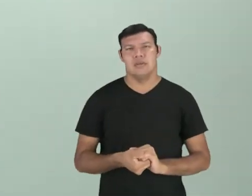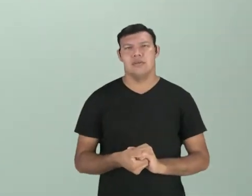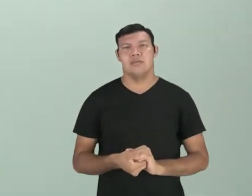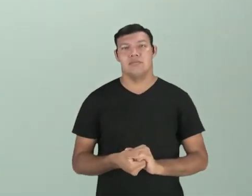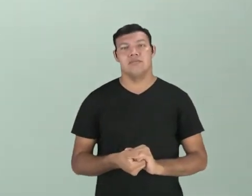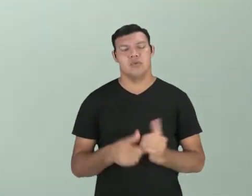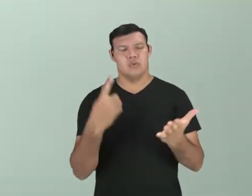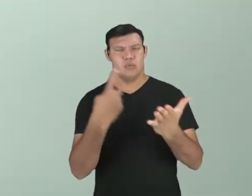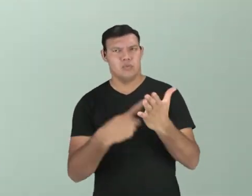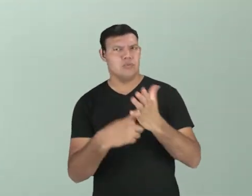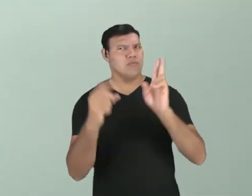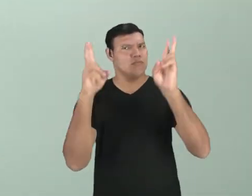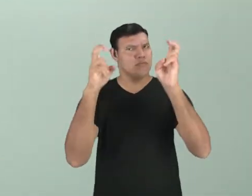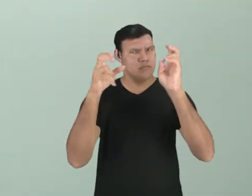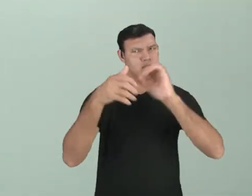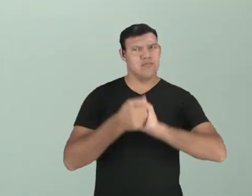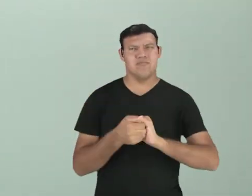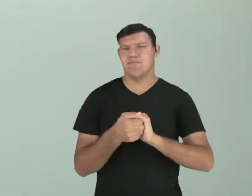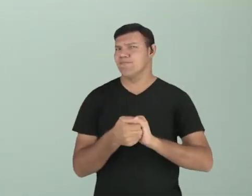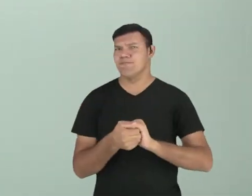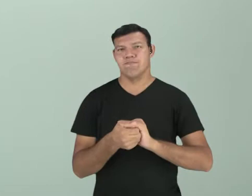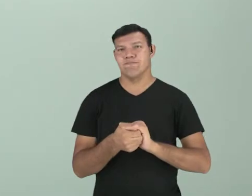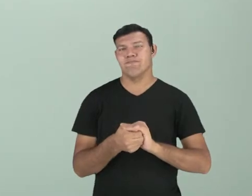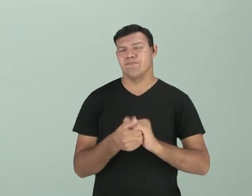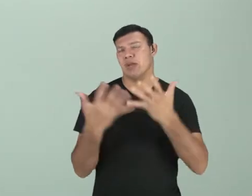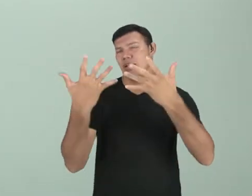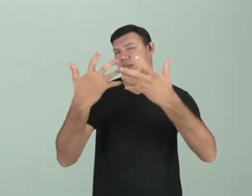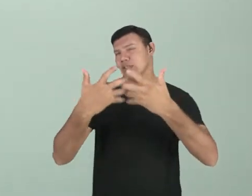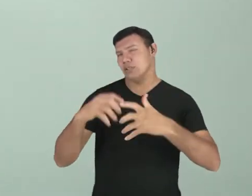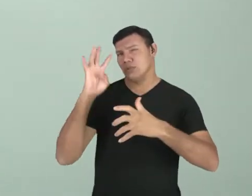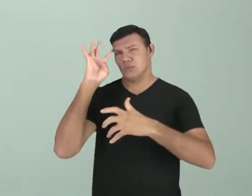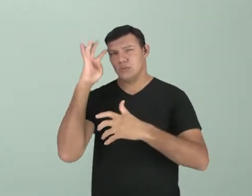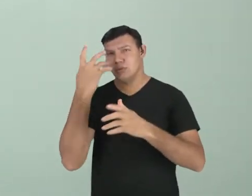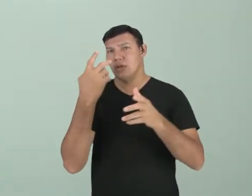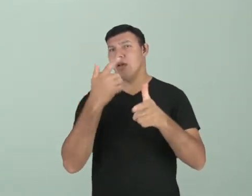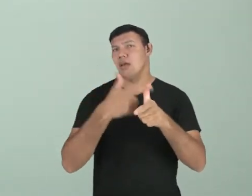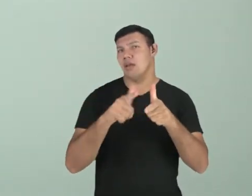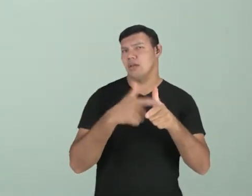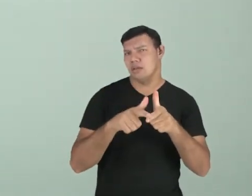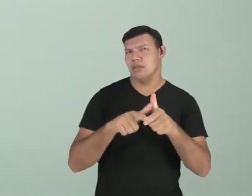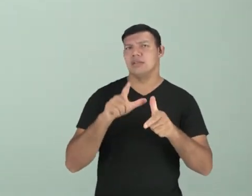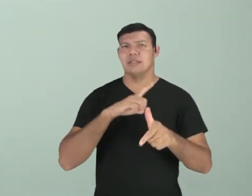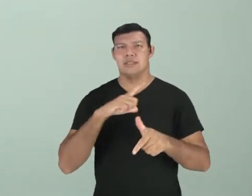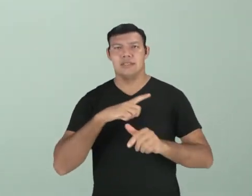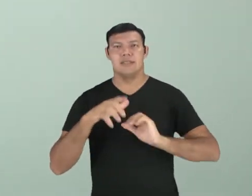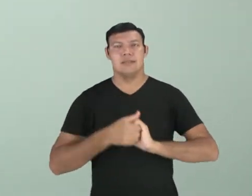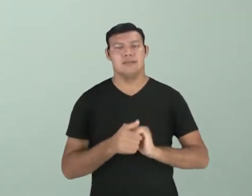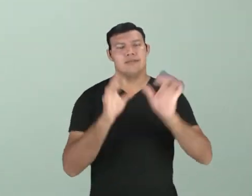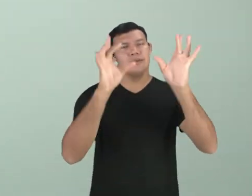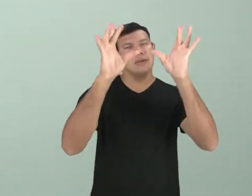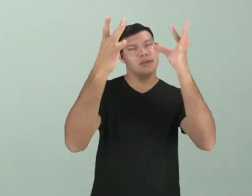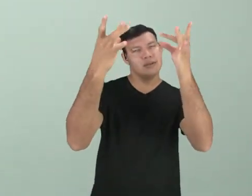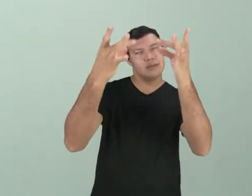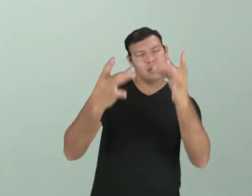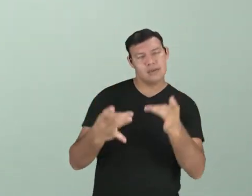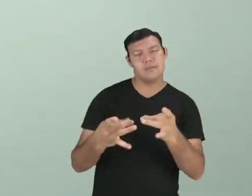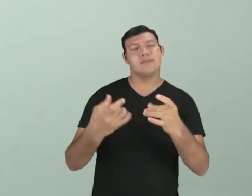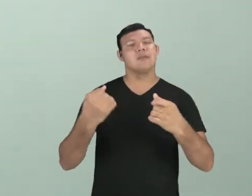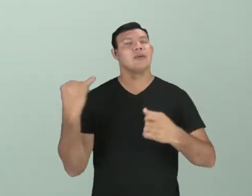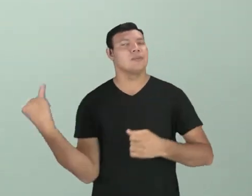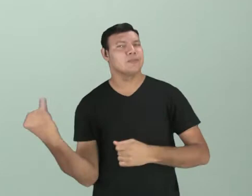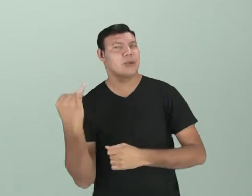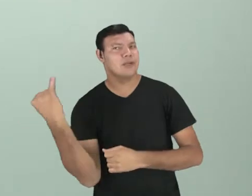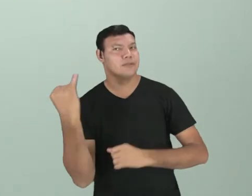não fugiu? Será que você soube fazer intervenção? Então, cada ponto, cada detalhe é muito